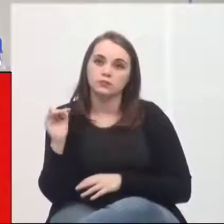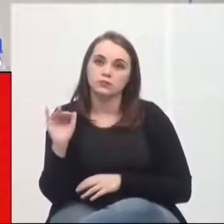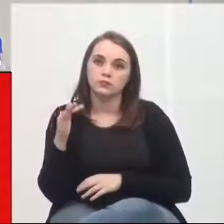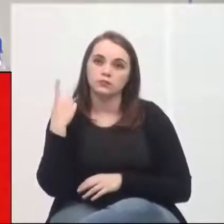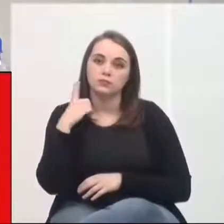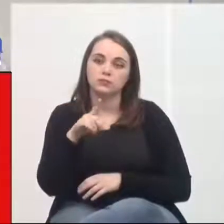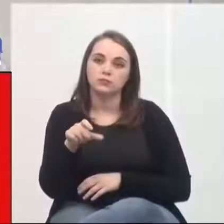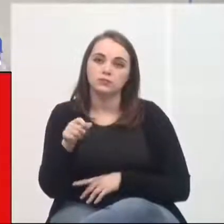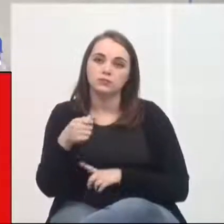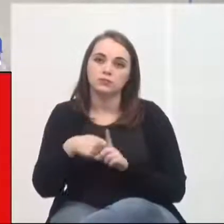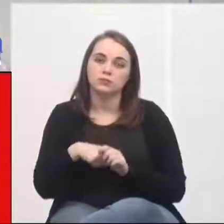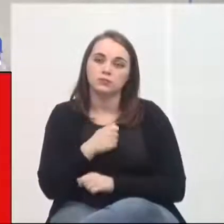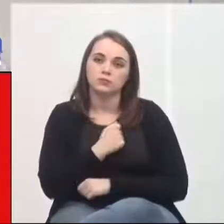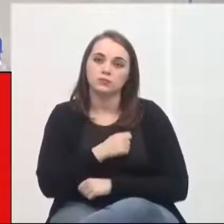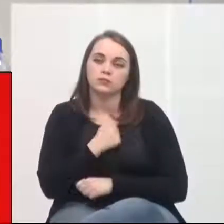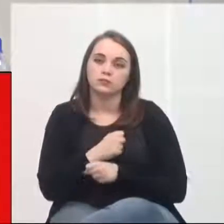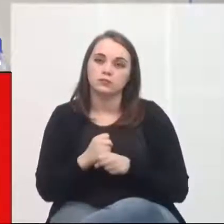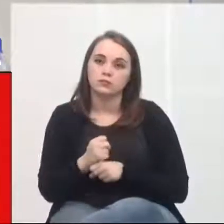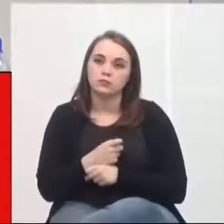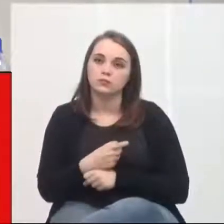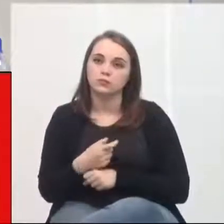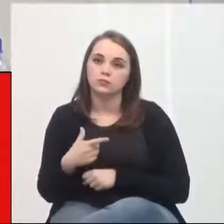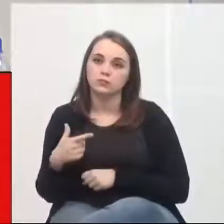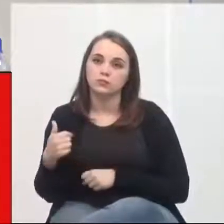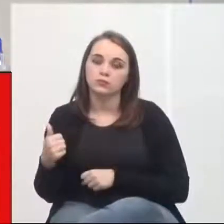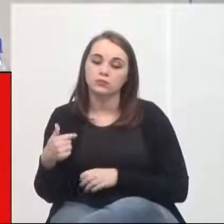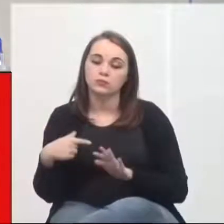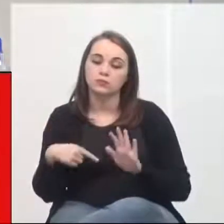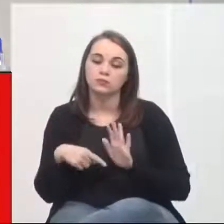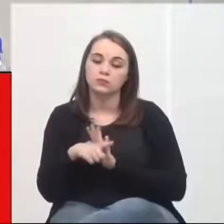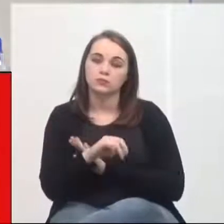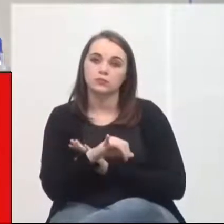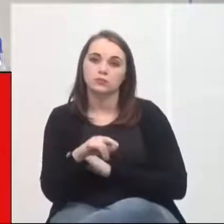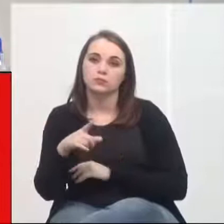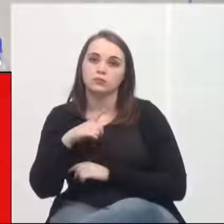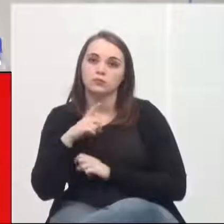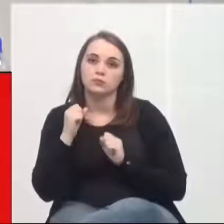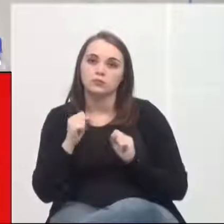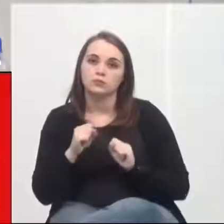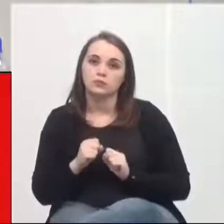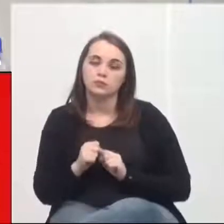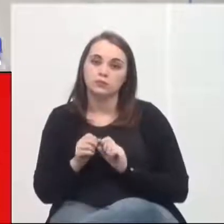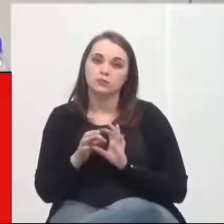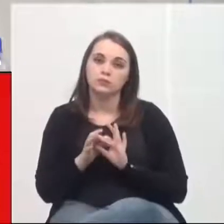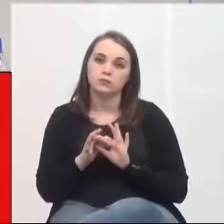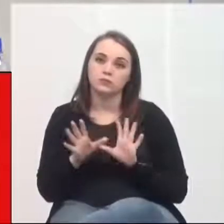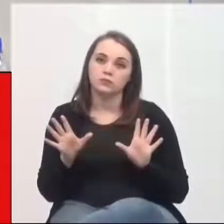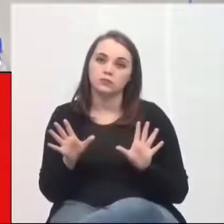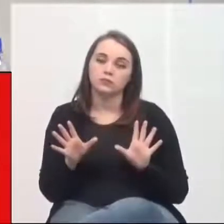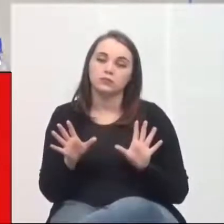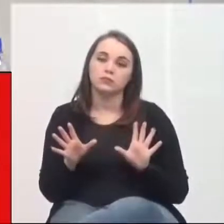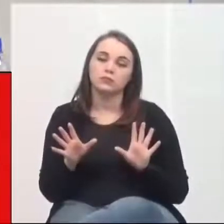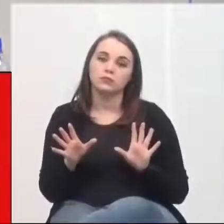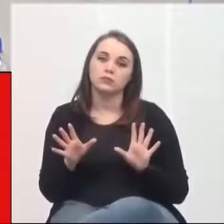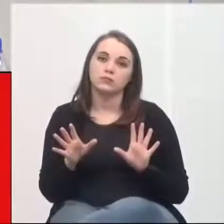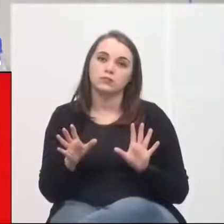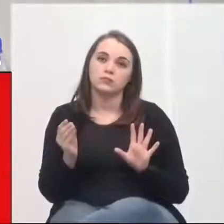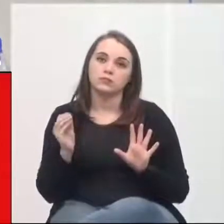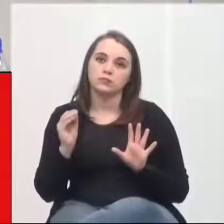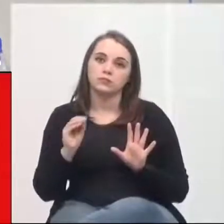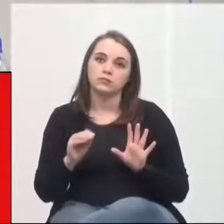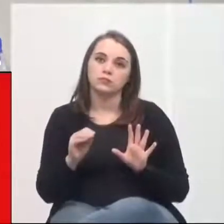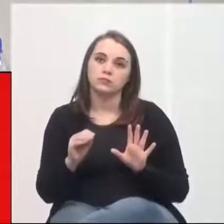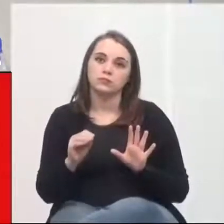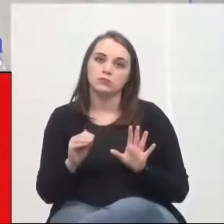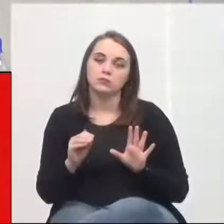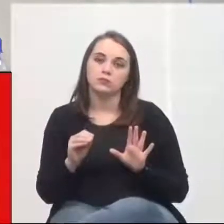dia 9 de agosto do ano corrente. Questiono se há possibilidade de abertura e instauração de uma